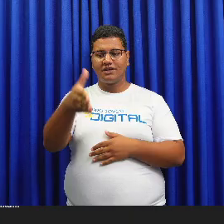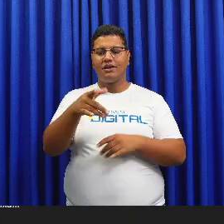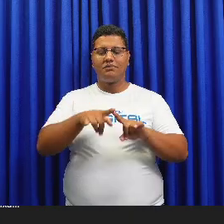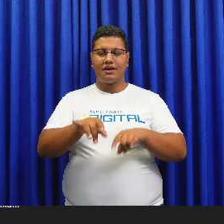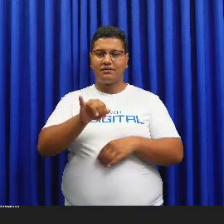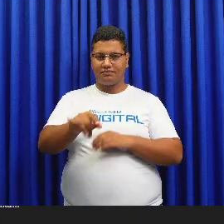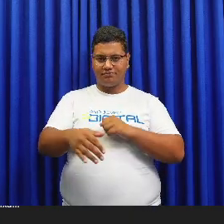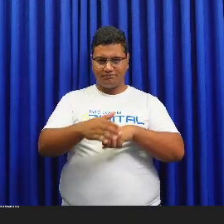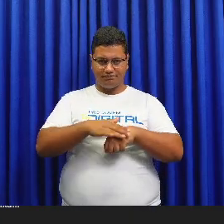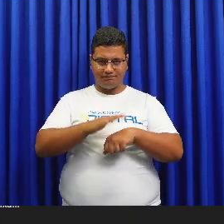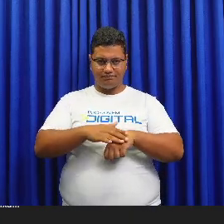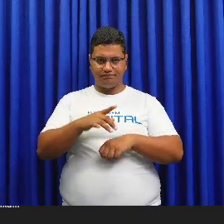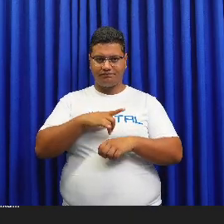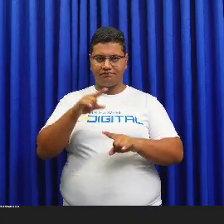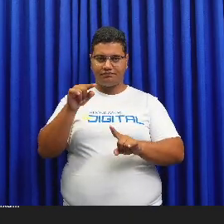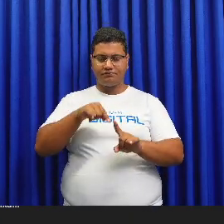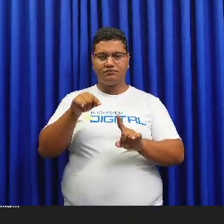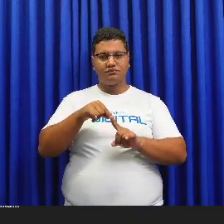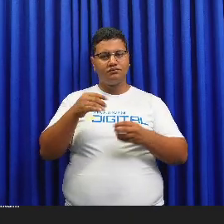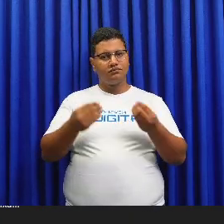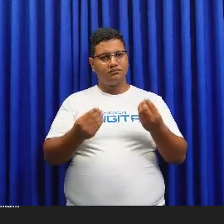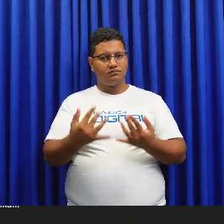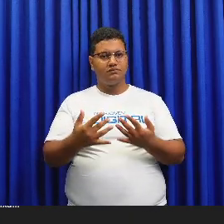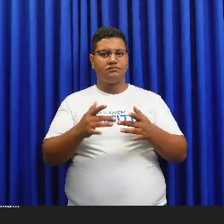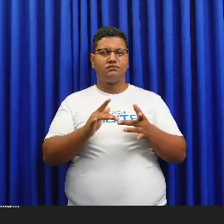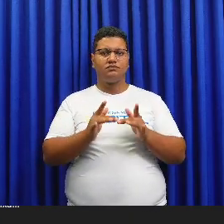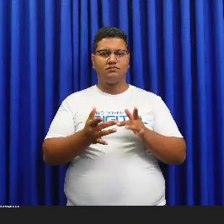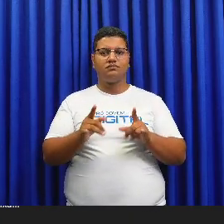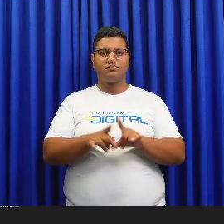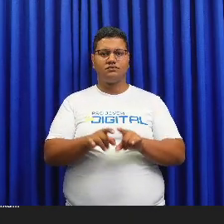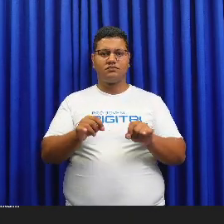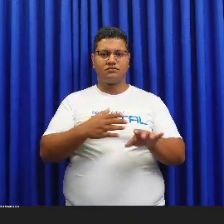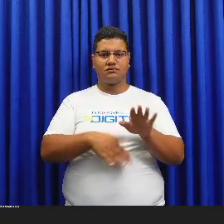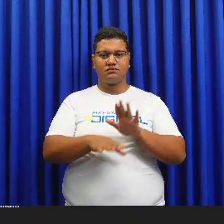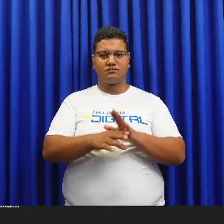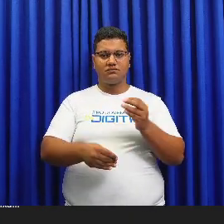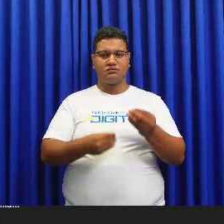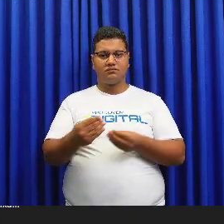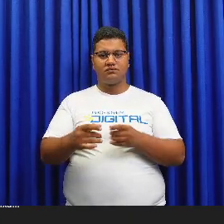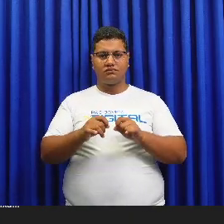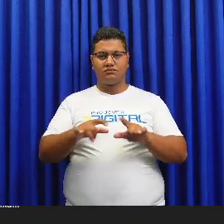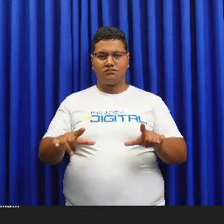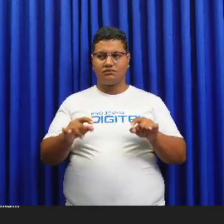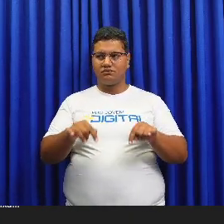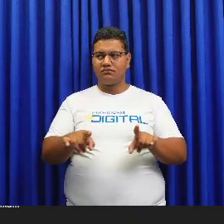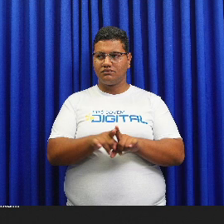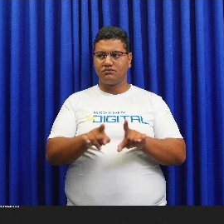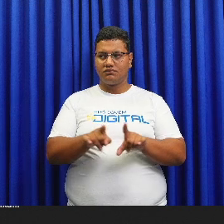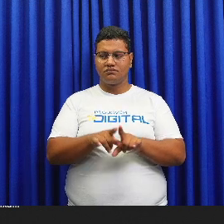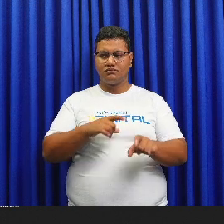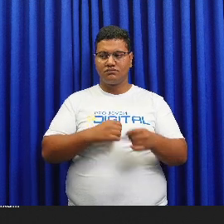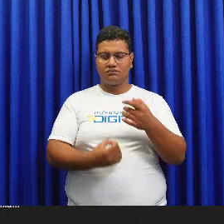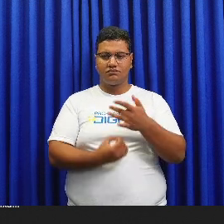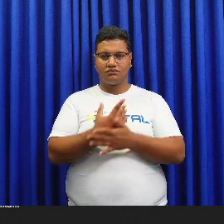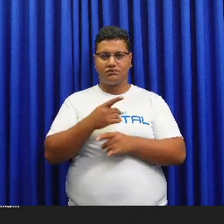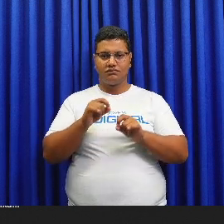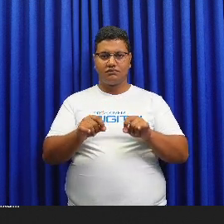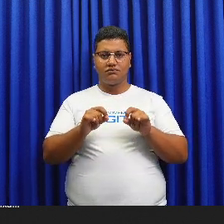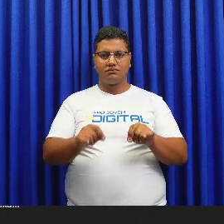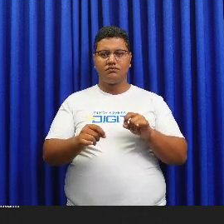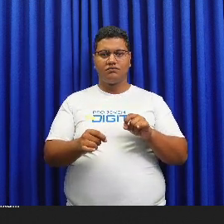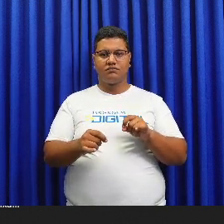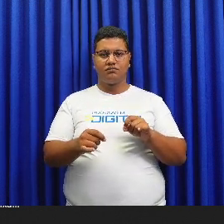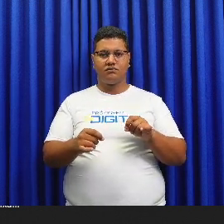você registrar, isso é muito intuitivo também, você vai chegar nessa página. E aqui você vai criar um